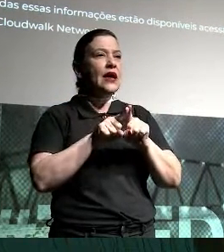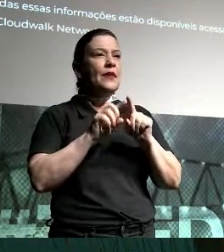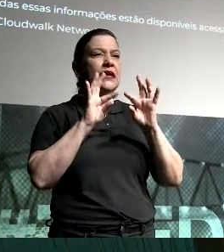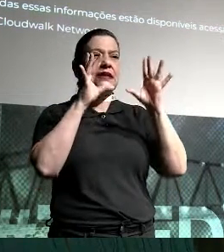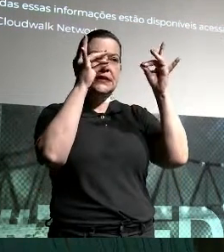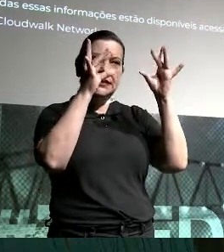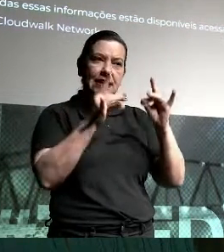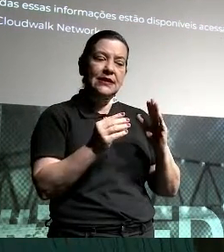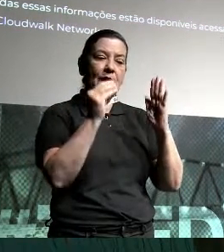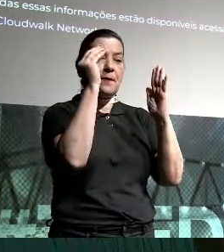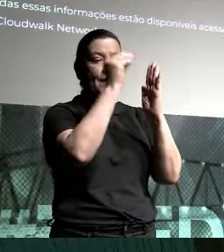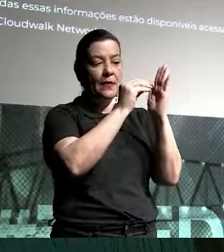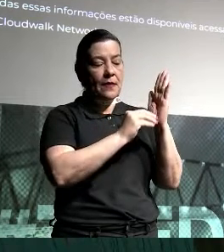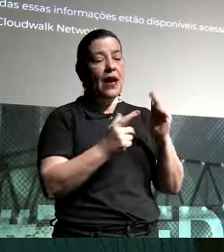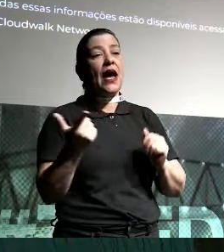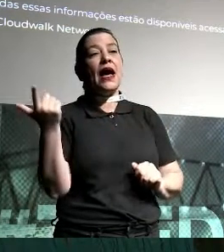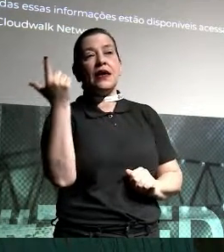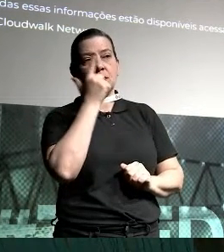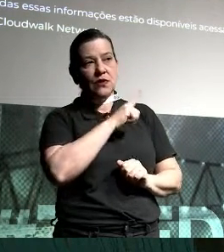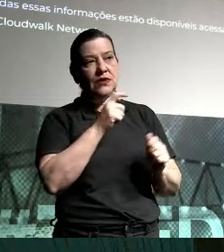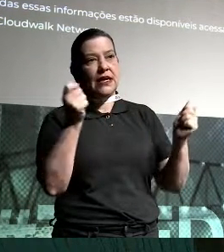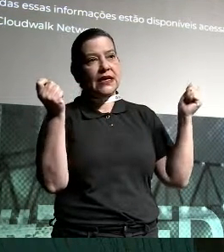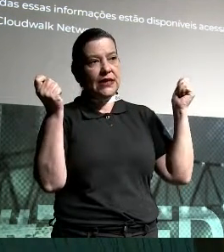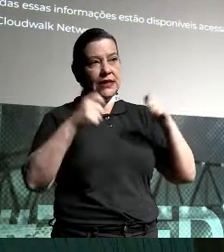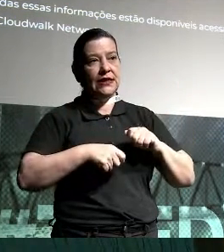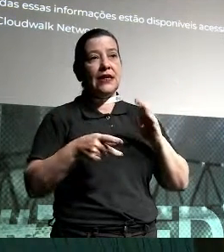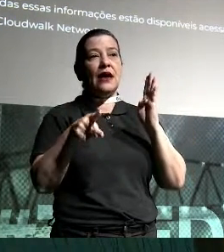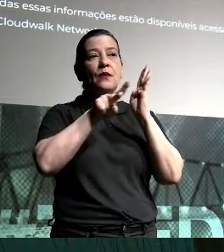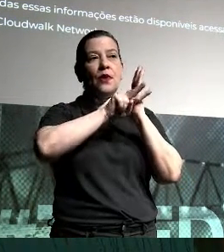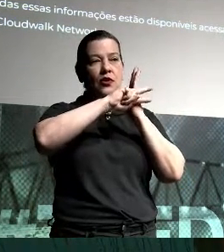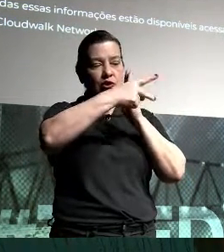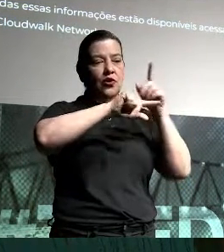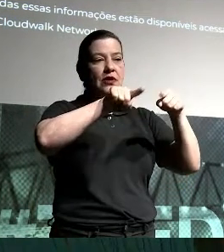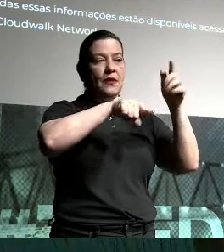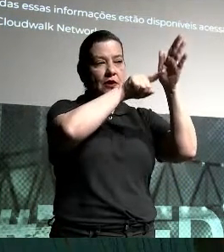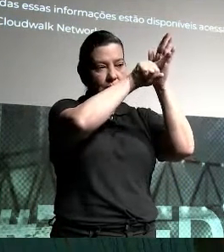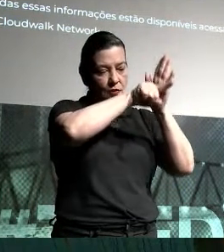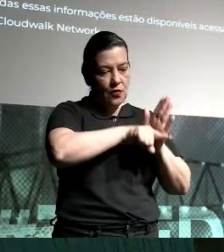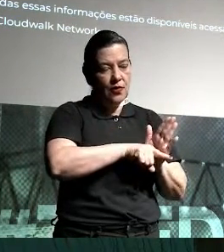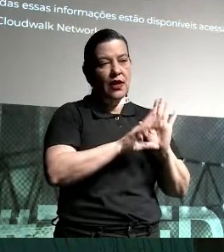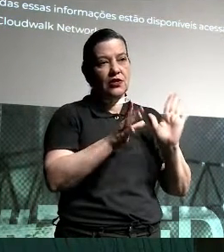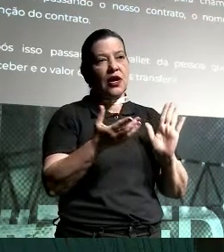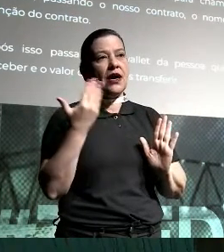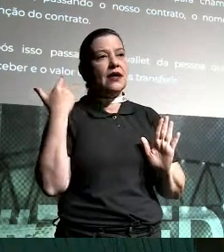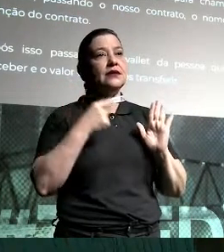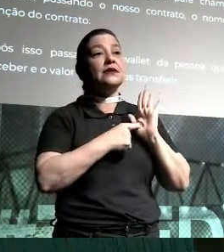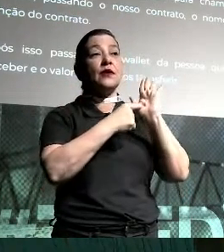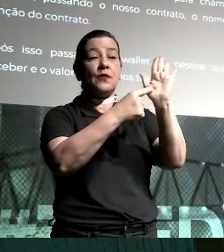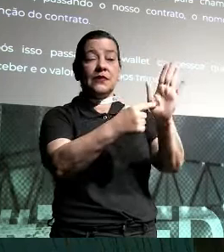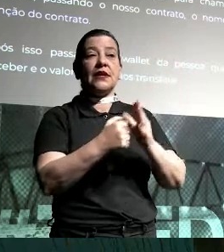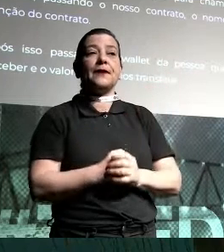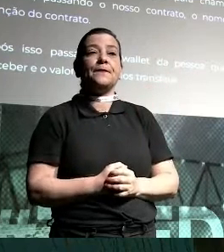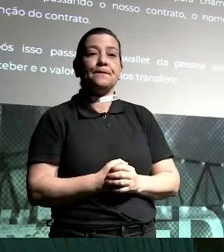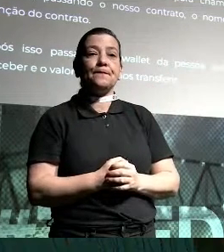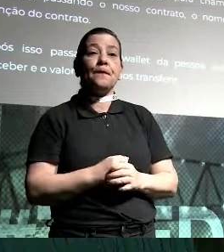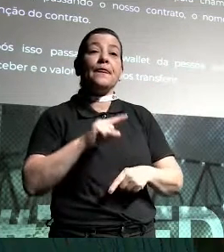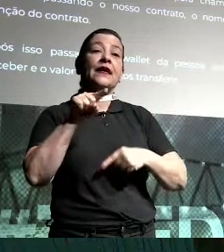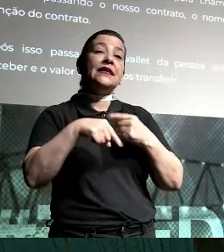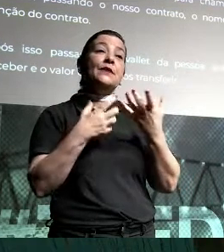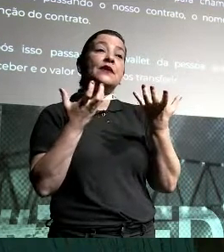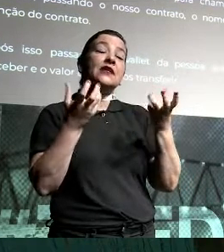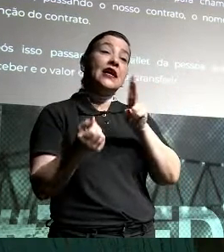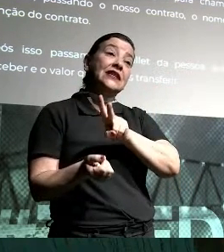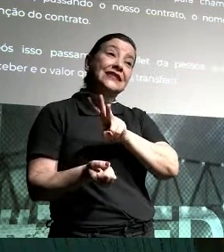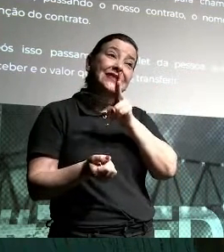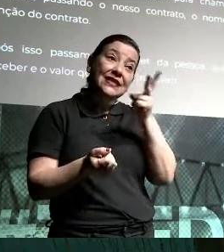a gente consegue achar na blockchain, na CloudWalk Network, que eu mostrei. Depois disso, eu quero fazer a